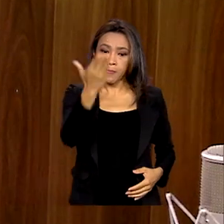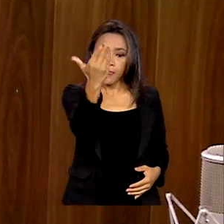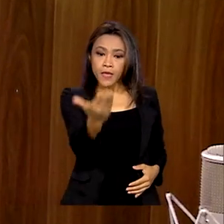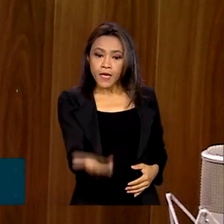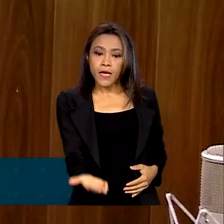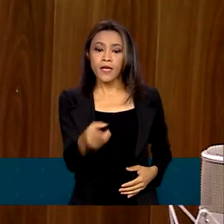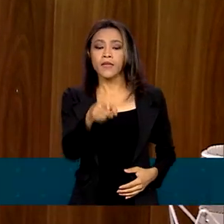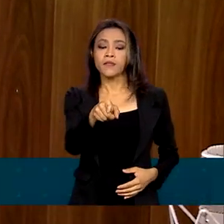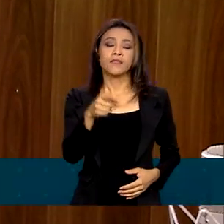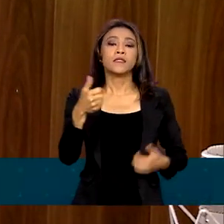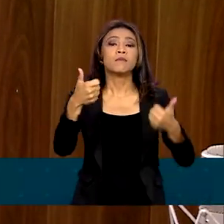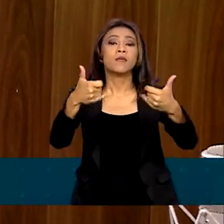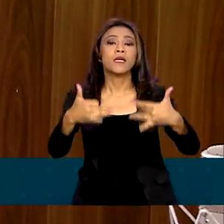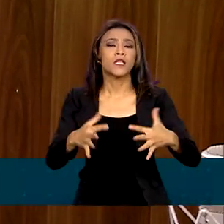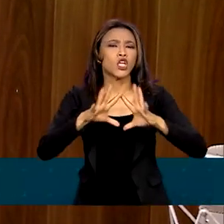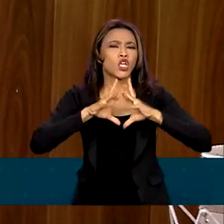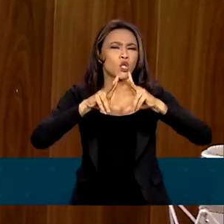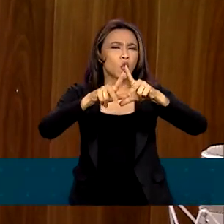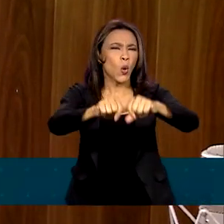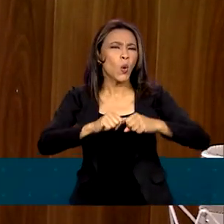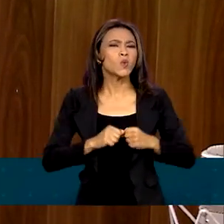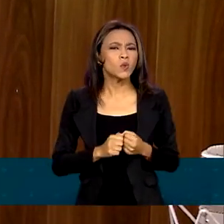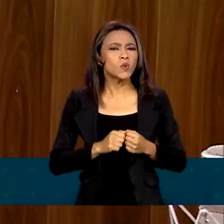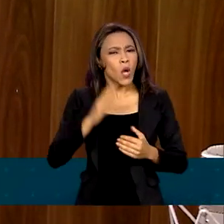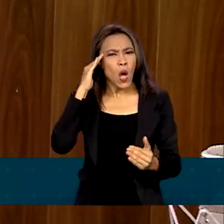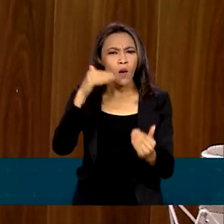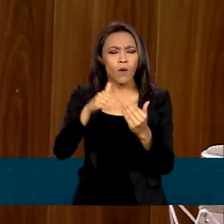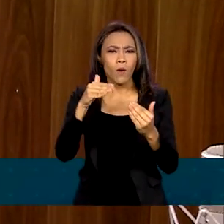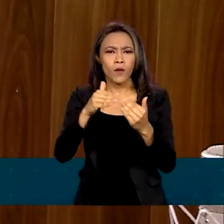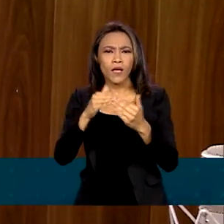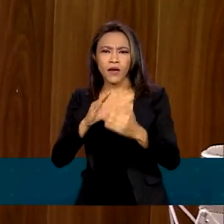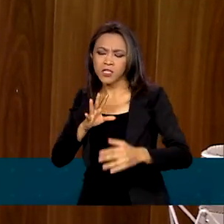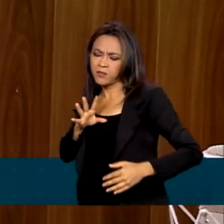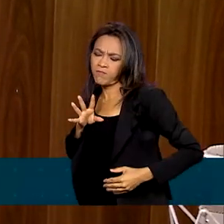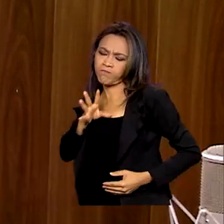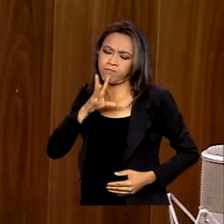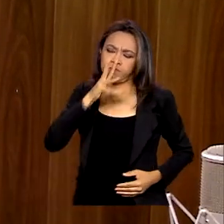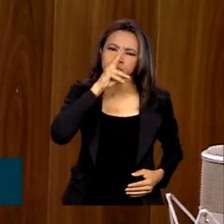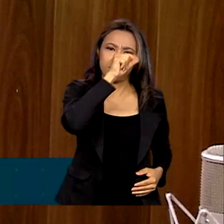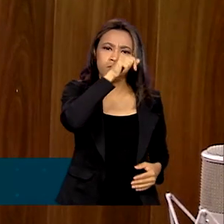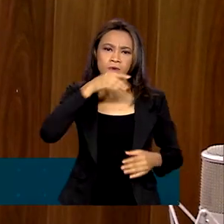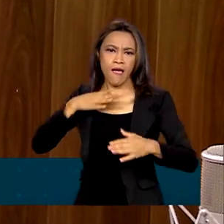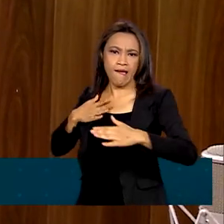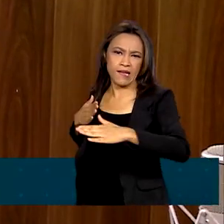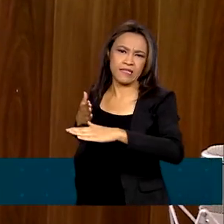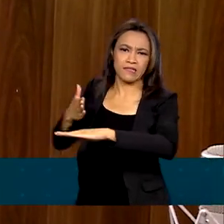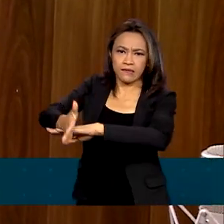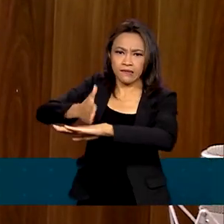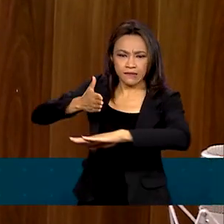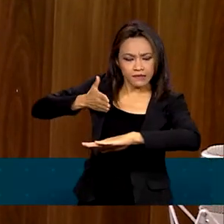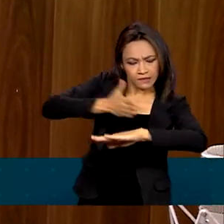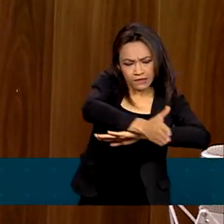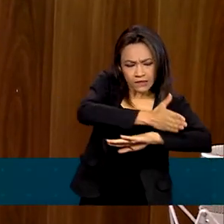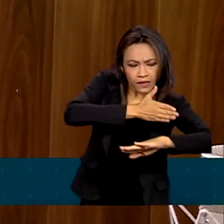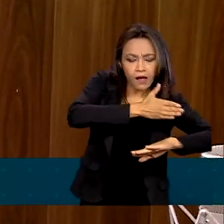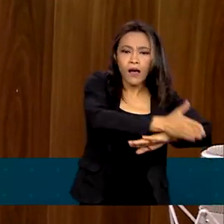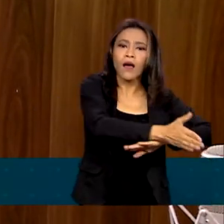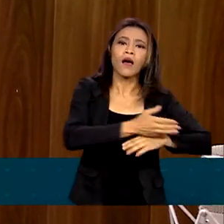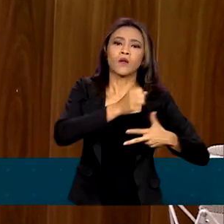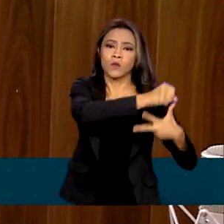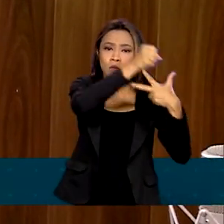que concorreram para a invasão dos prédios públicos e de alguma maneira se associaram ao processo de depredação